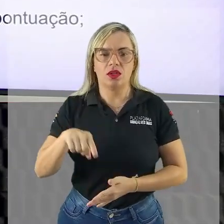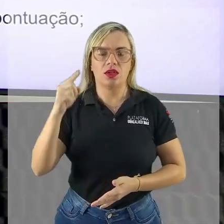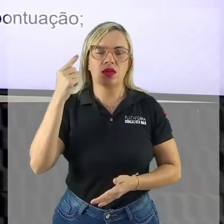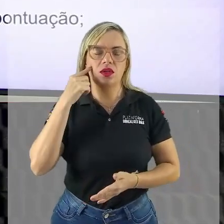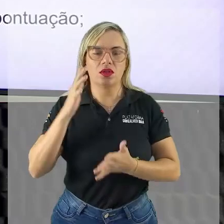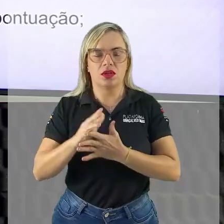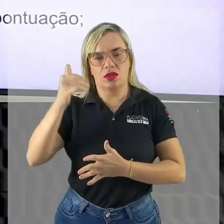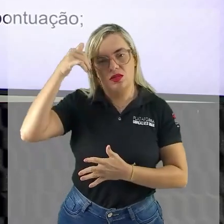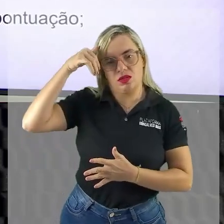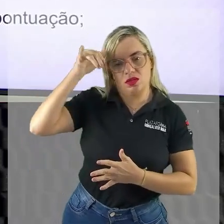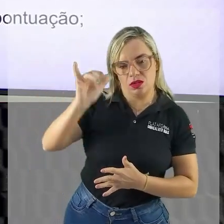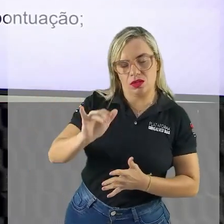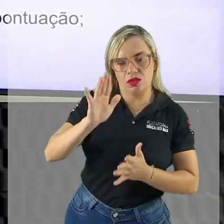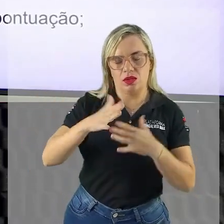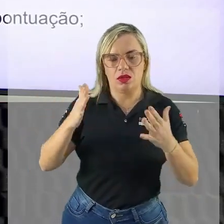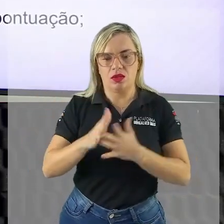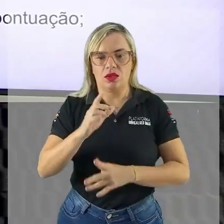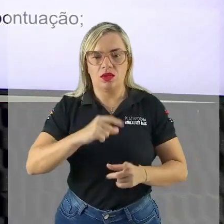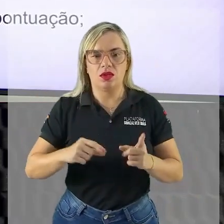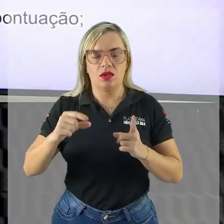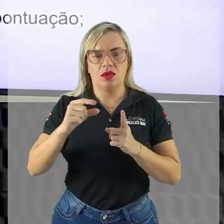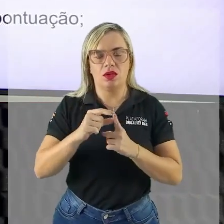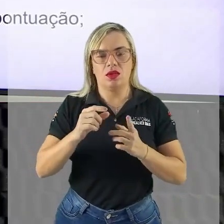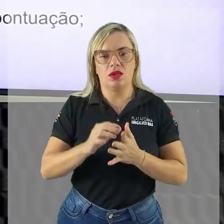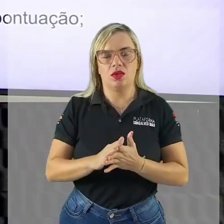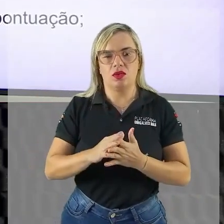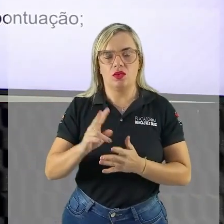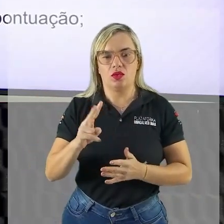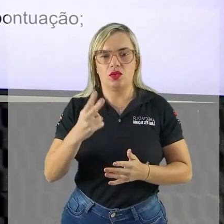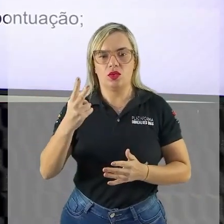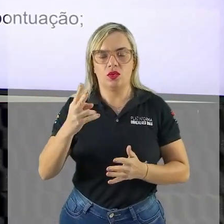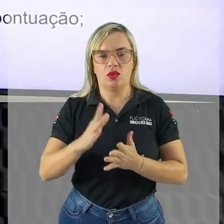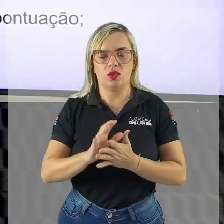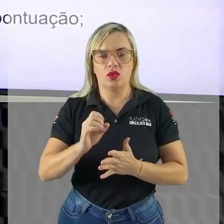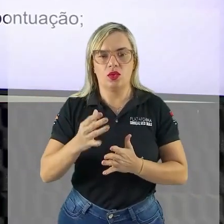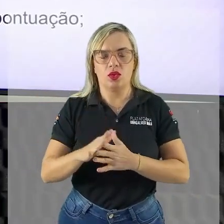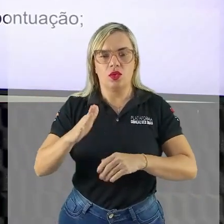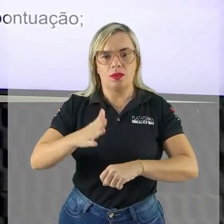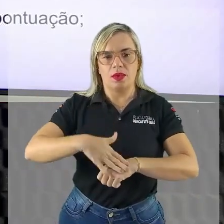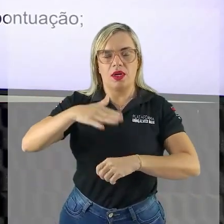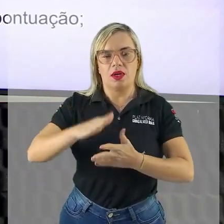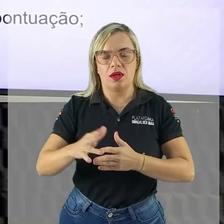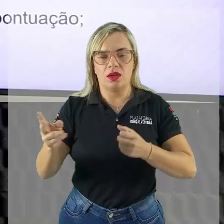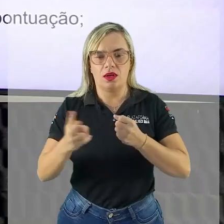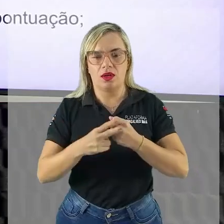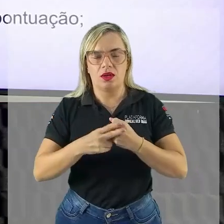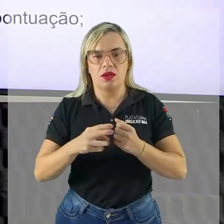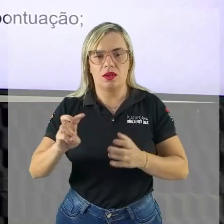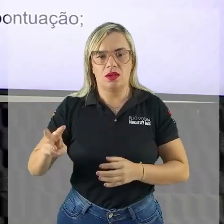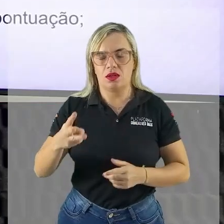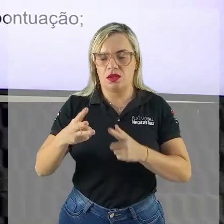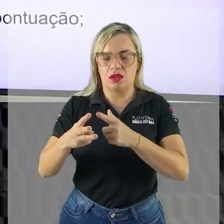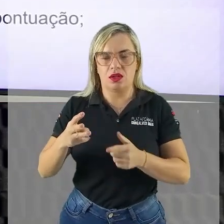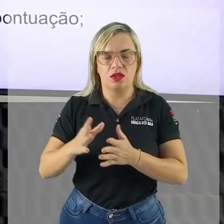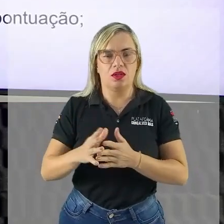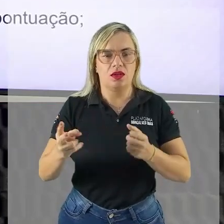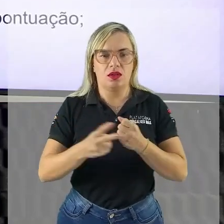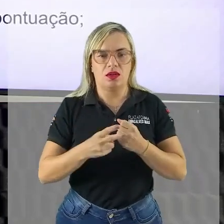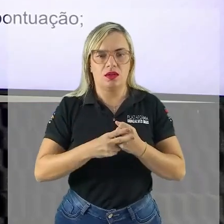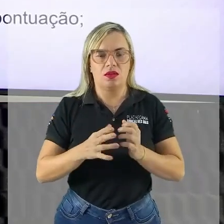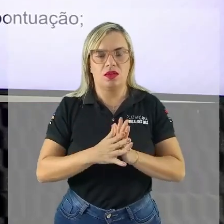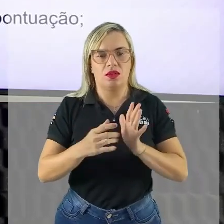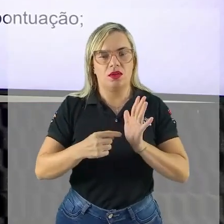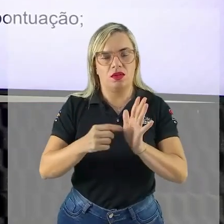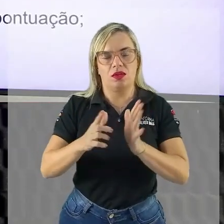evite expressões com 2 ou mais verbos. 3 verbos, como no exemplo citado agora há pouco, nem pensar.